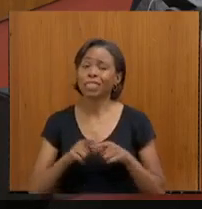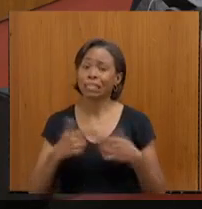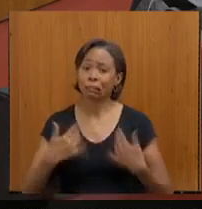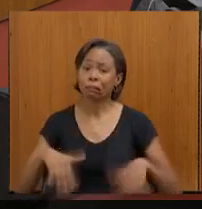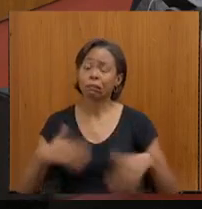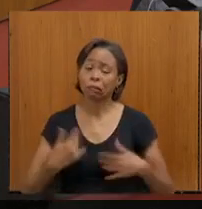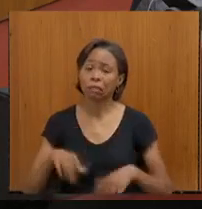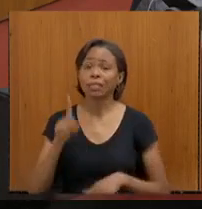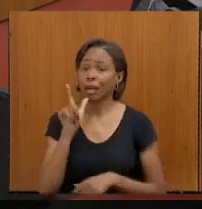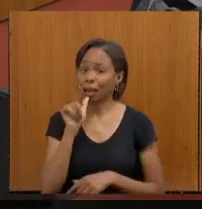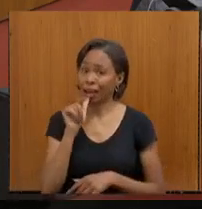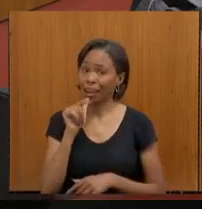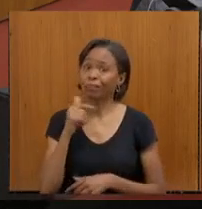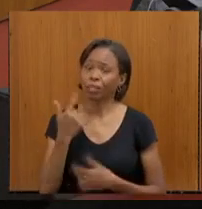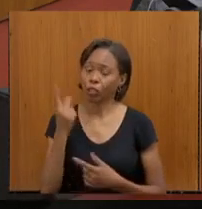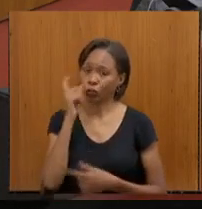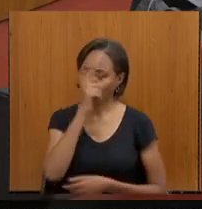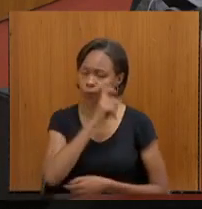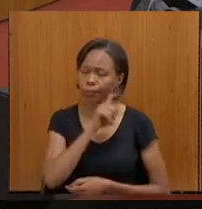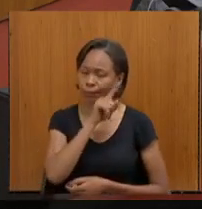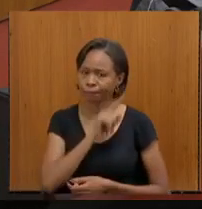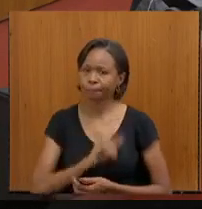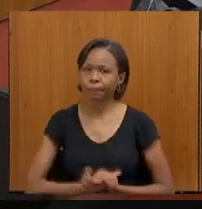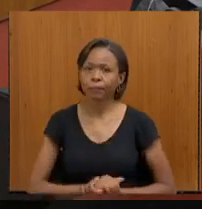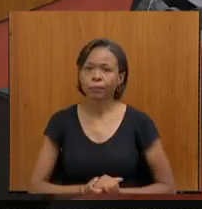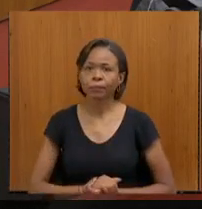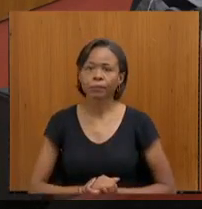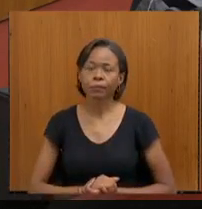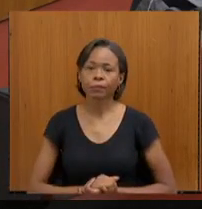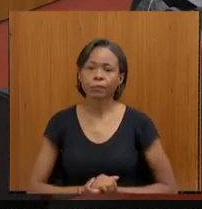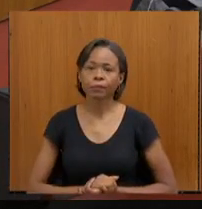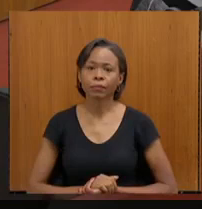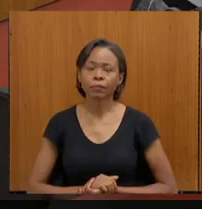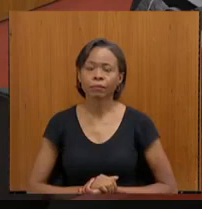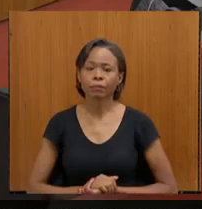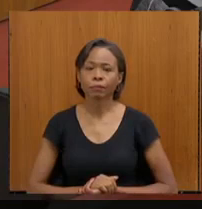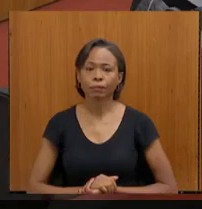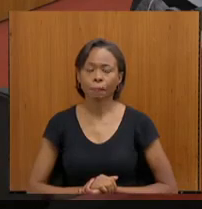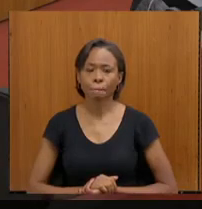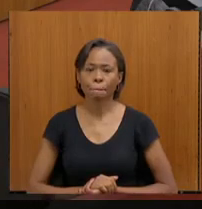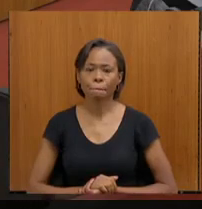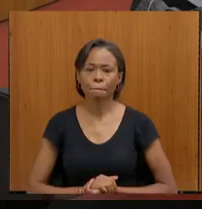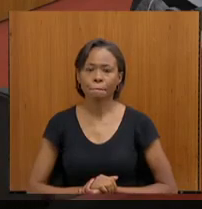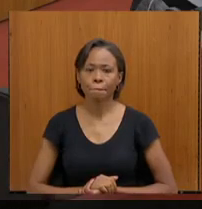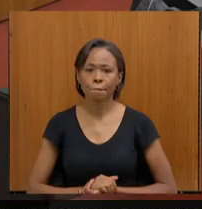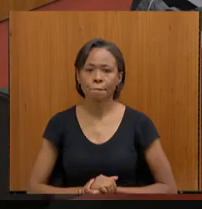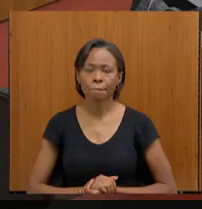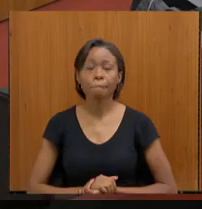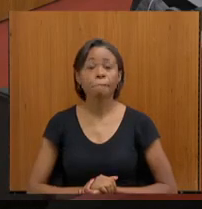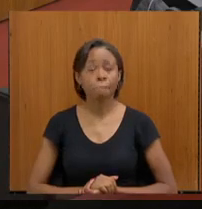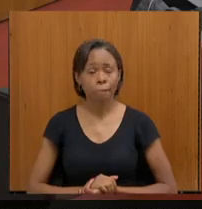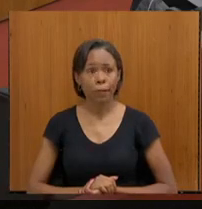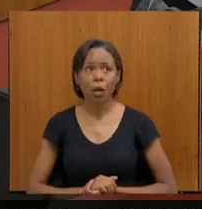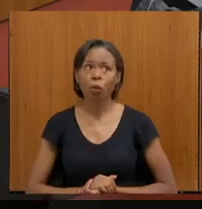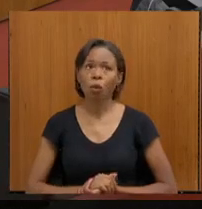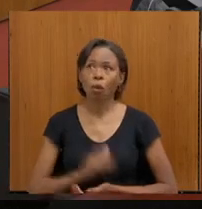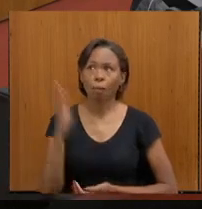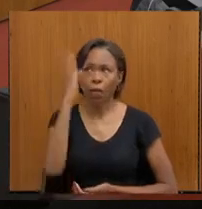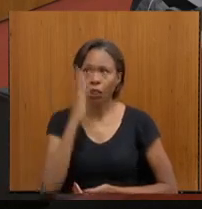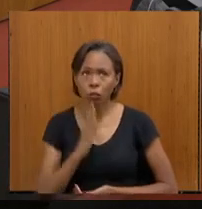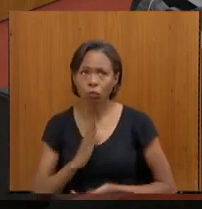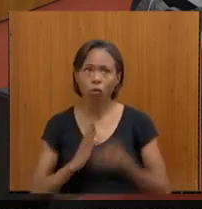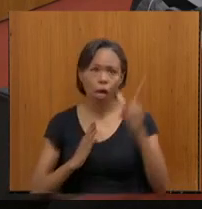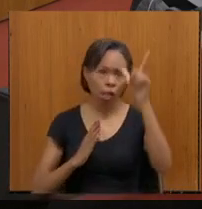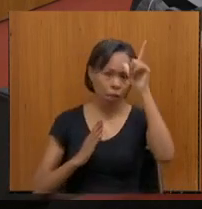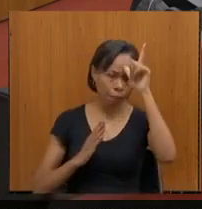sim então eu já falei um pouco sobre o cenário brasil-alemanha mas o